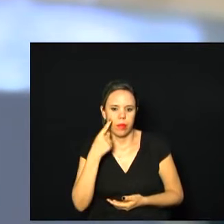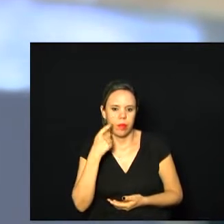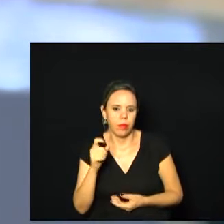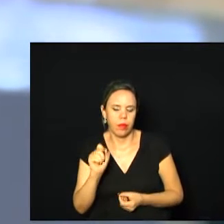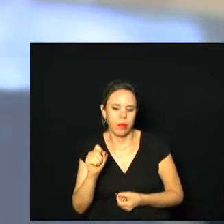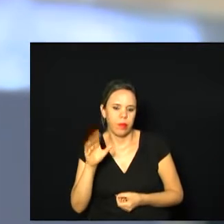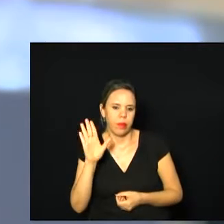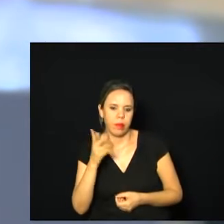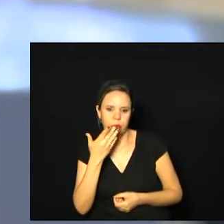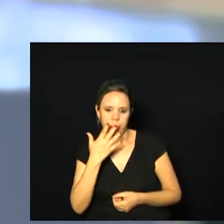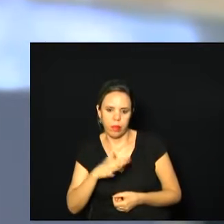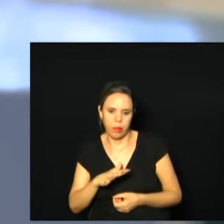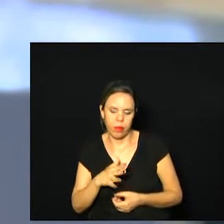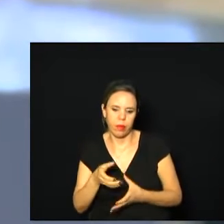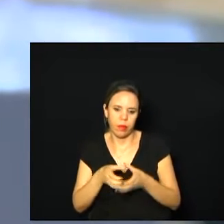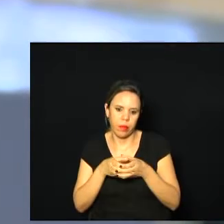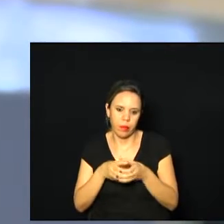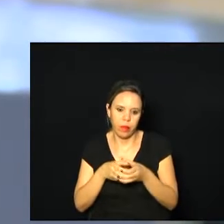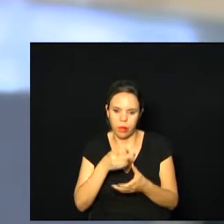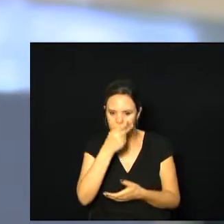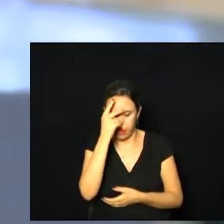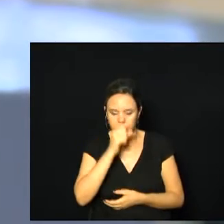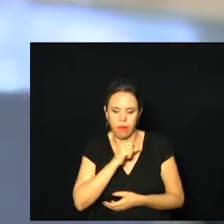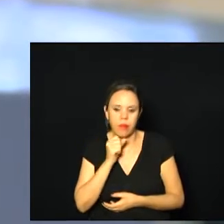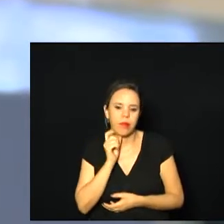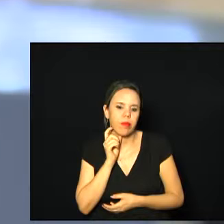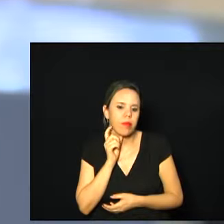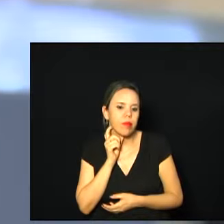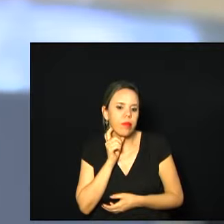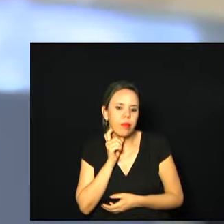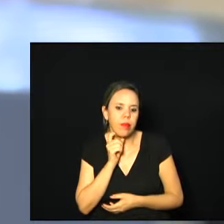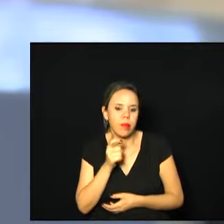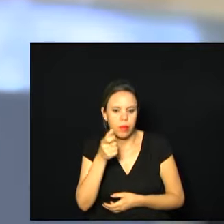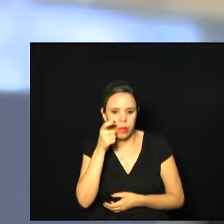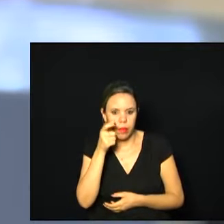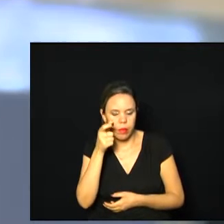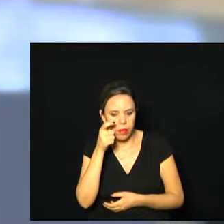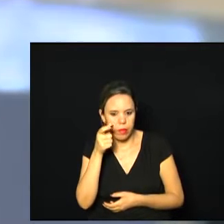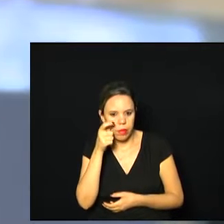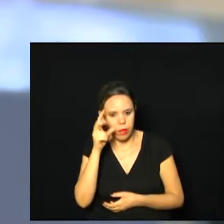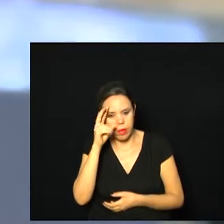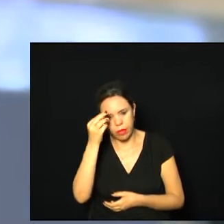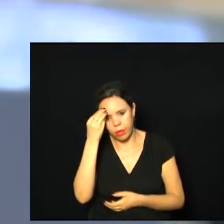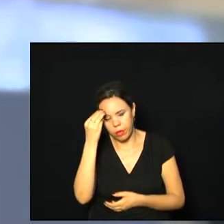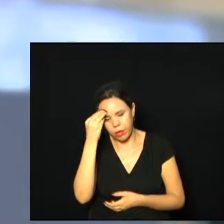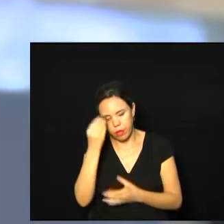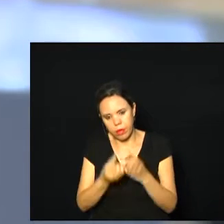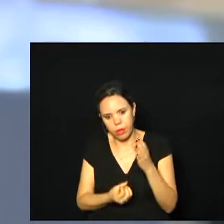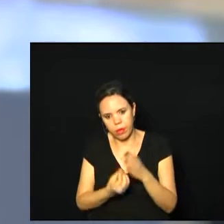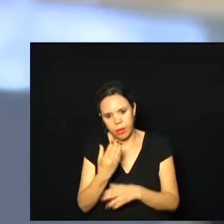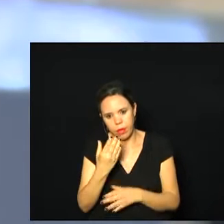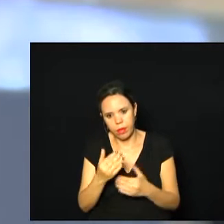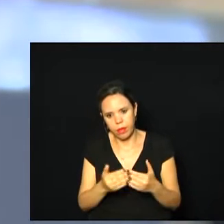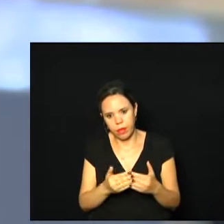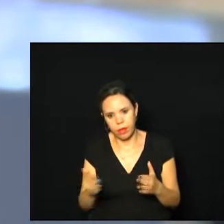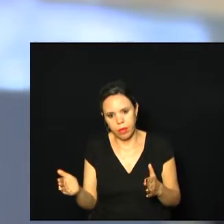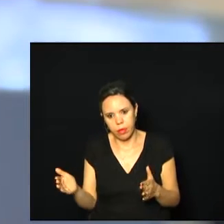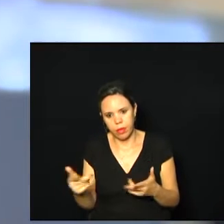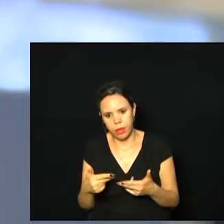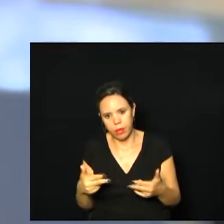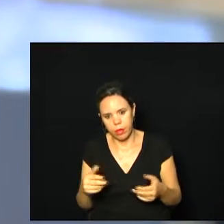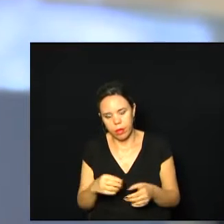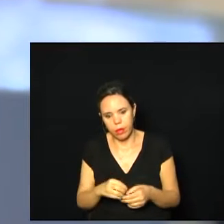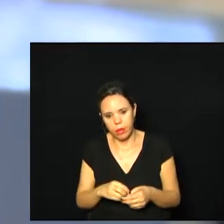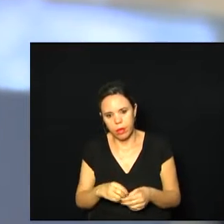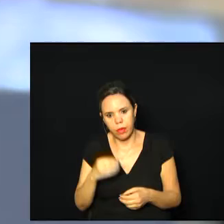mais? É uma criança que convive com os idosos, né? E aí vê o tecido da memória, como que se cria memória a partir das coisas que a